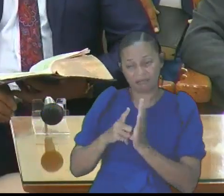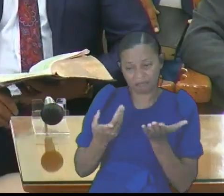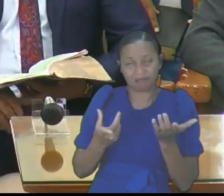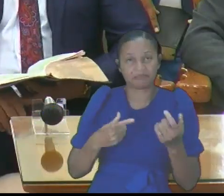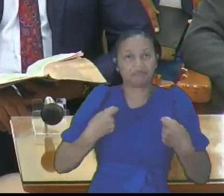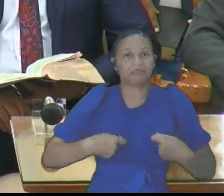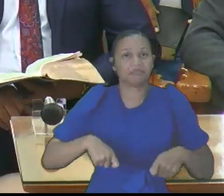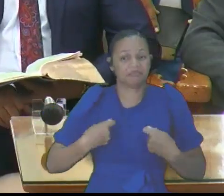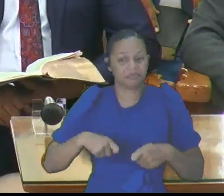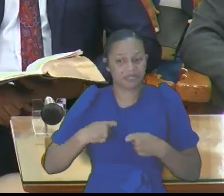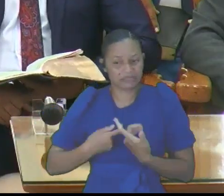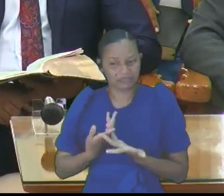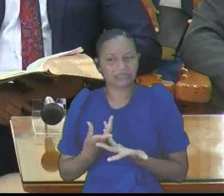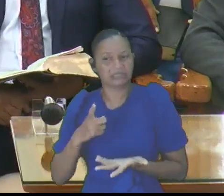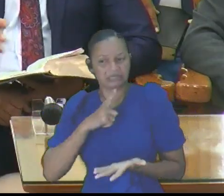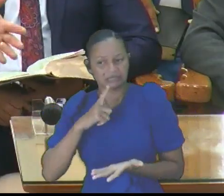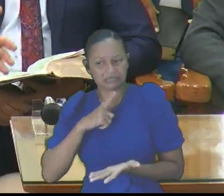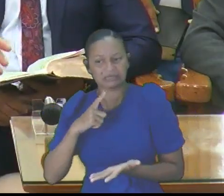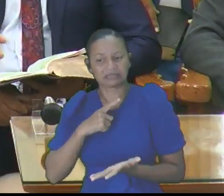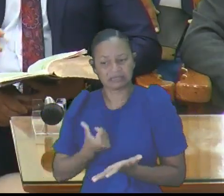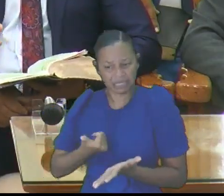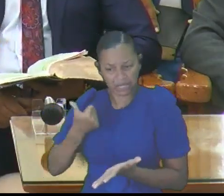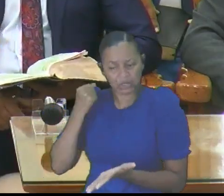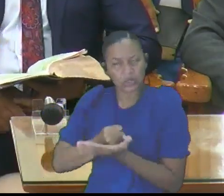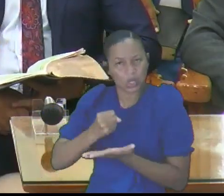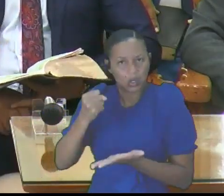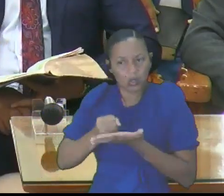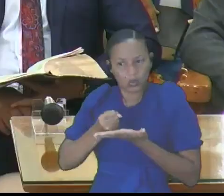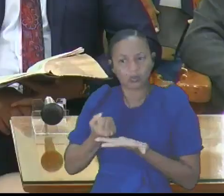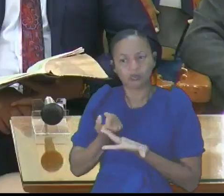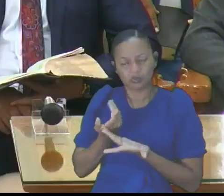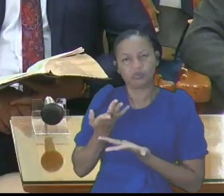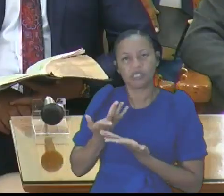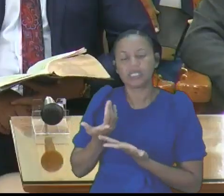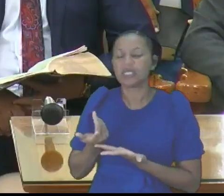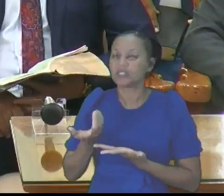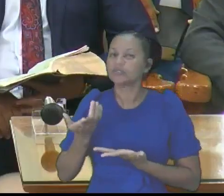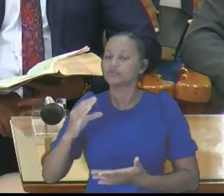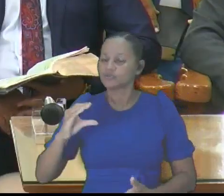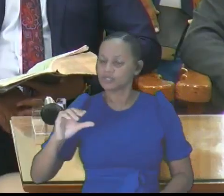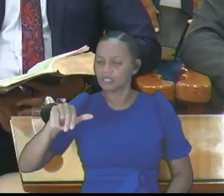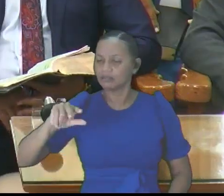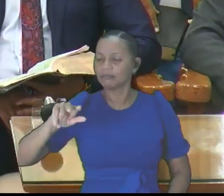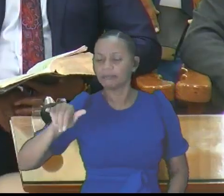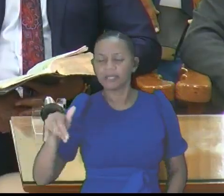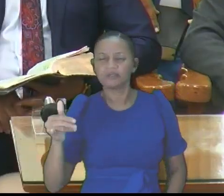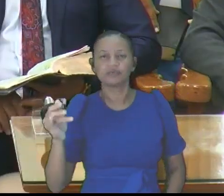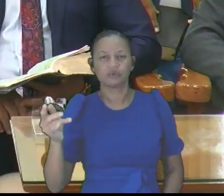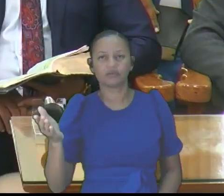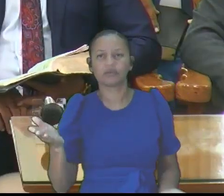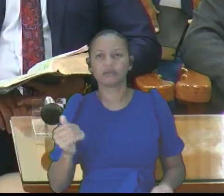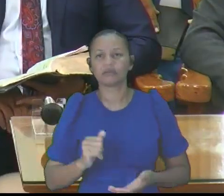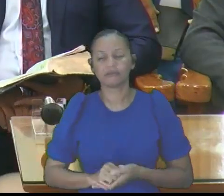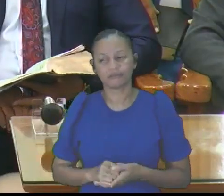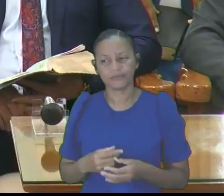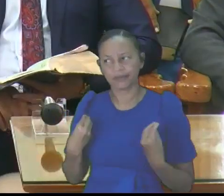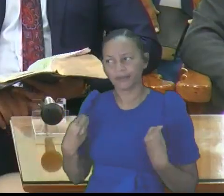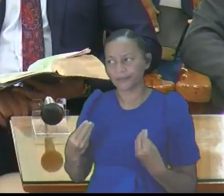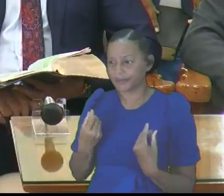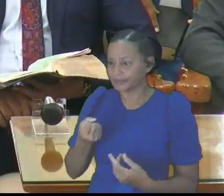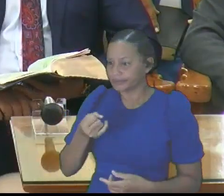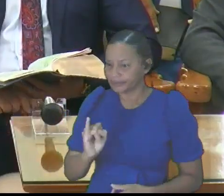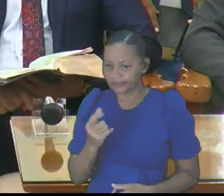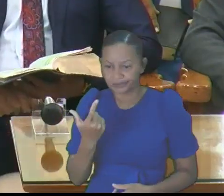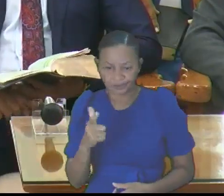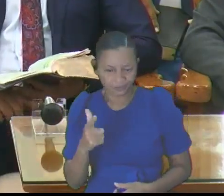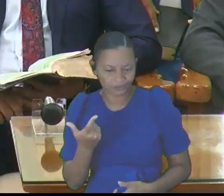personalidade jurídica. Está na lei. Por exemplo, se nós não tivéssemos personalidade jurídica, como era que nós íamos comprar